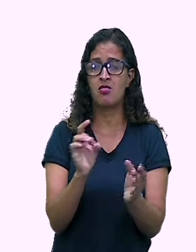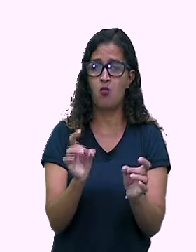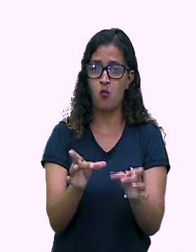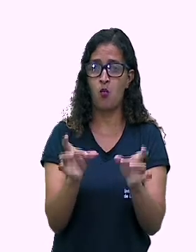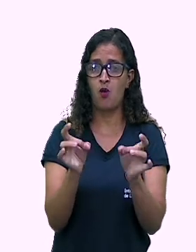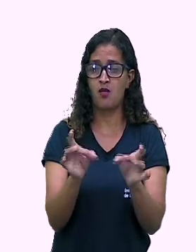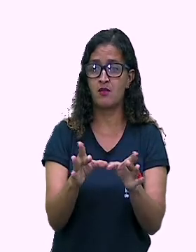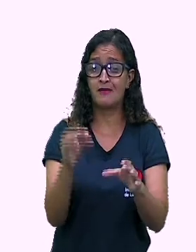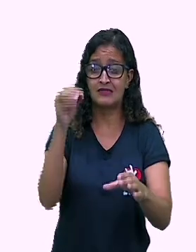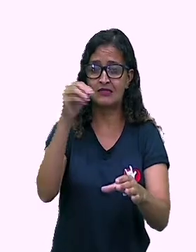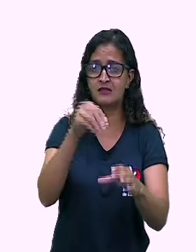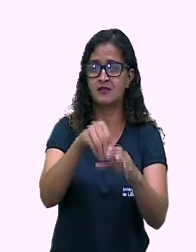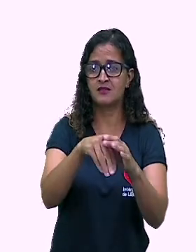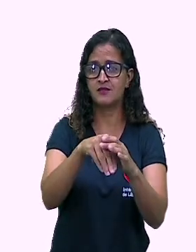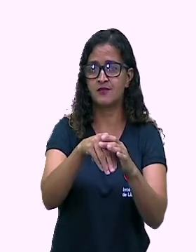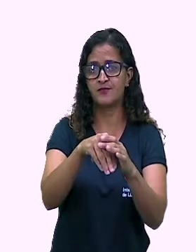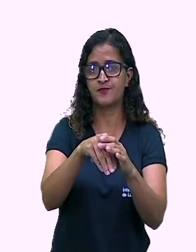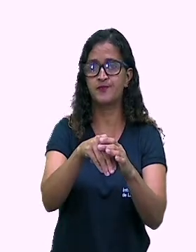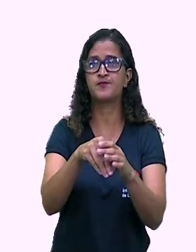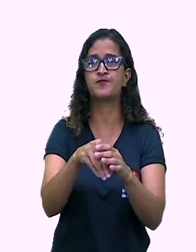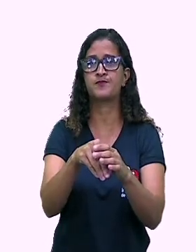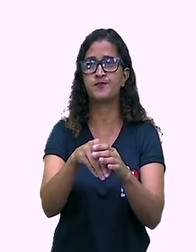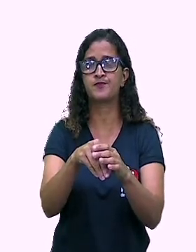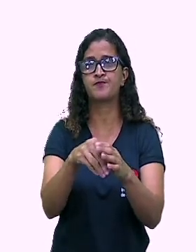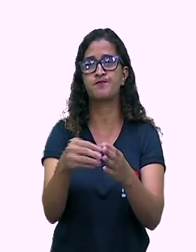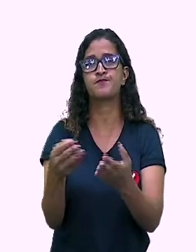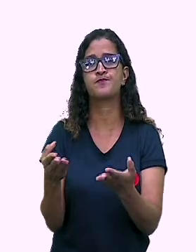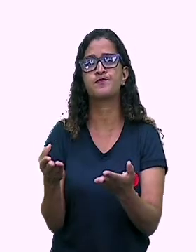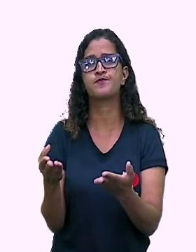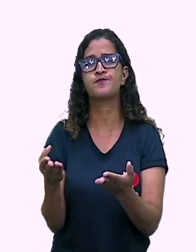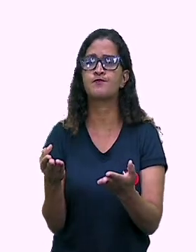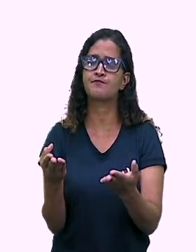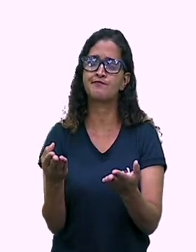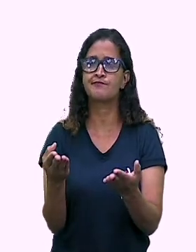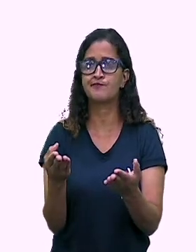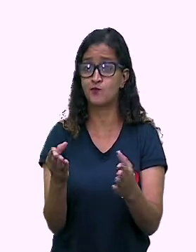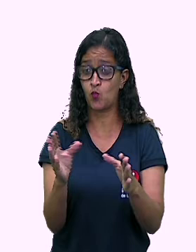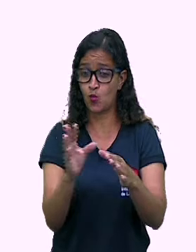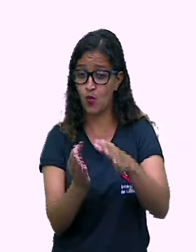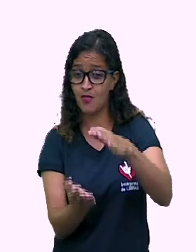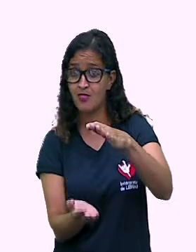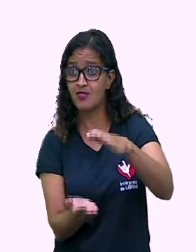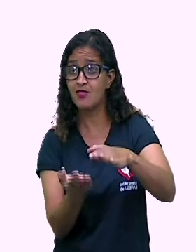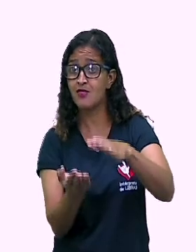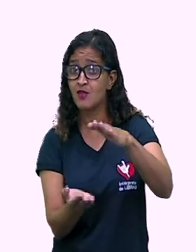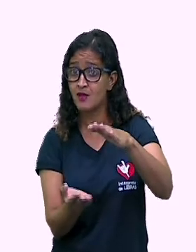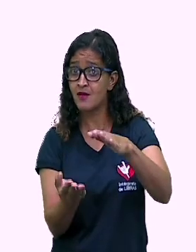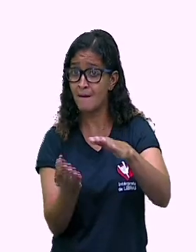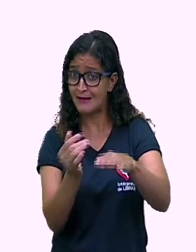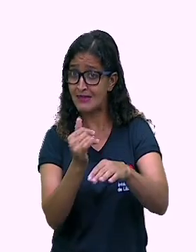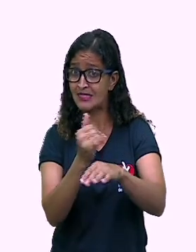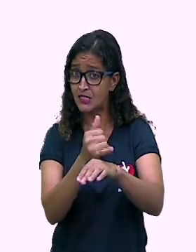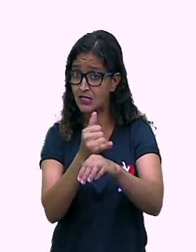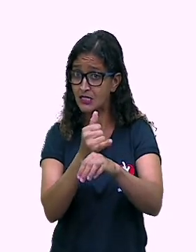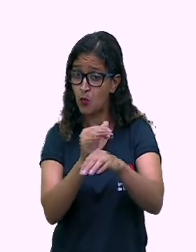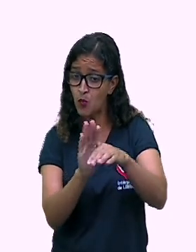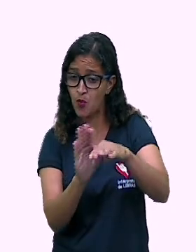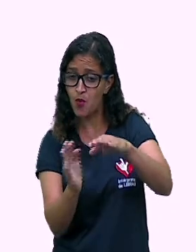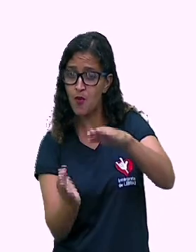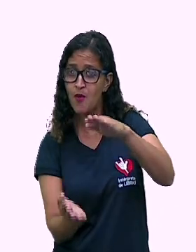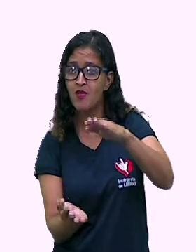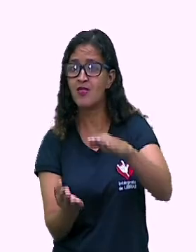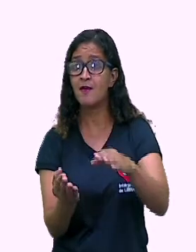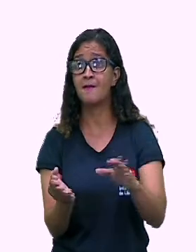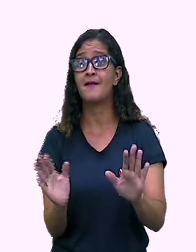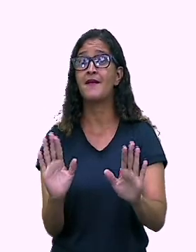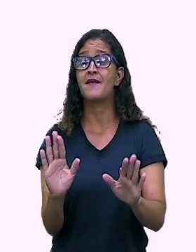mas por dentro ele tem o quê? Ele tem um revestimento todo metálico. O que